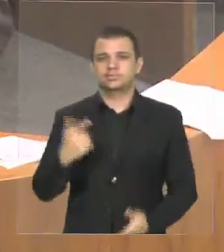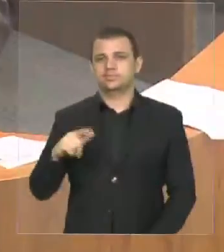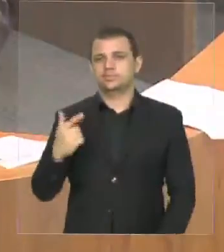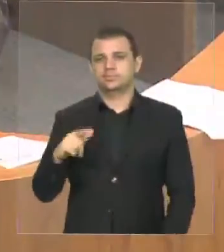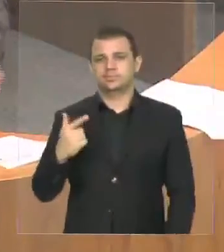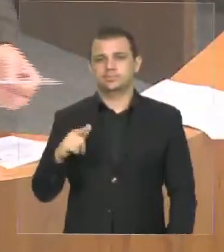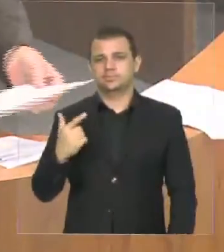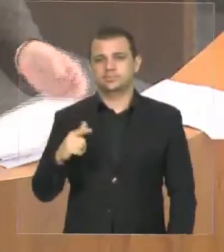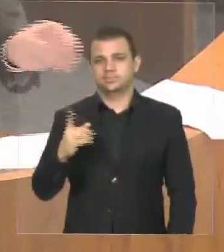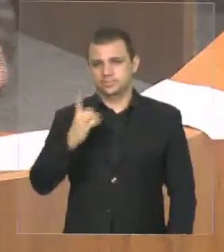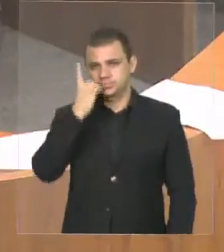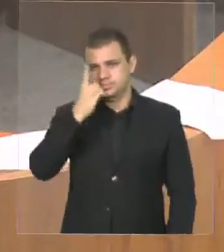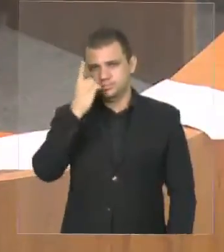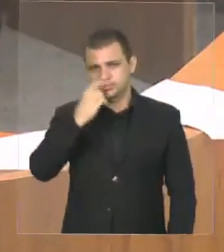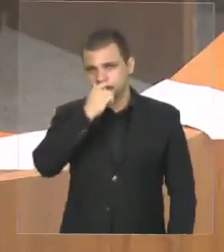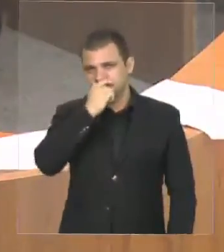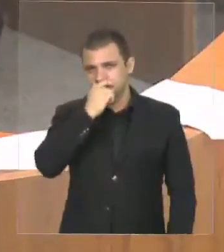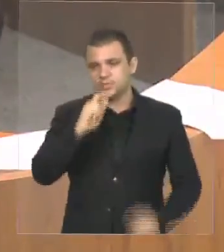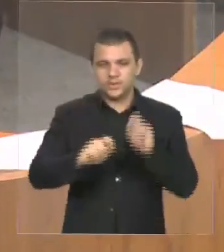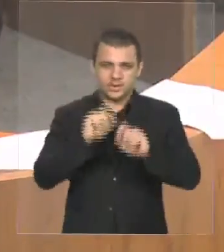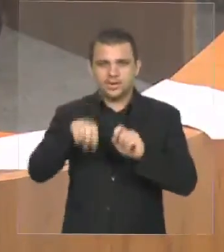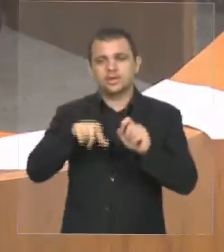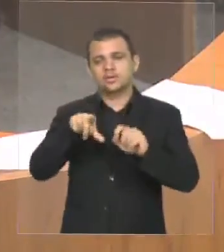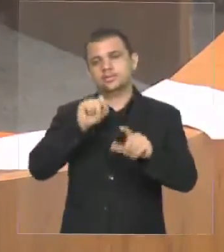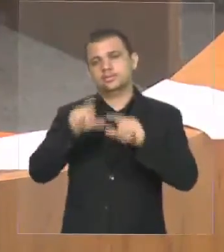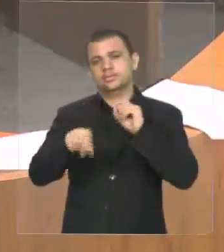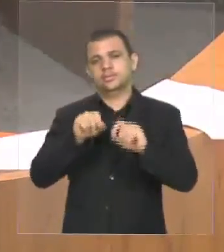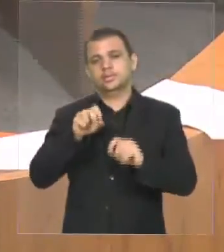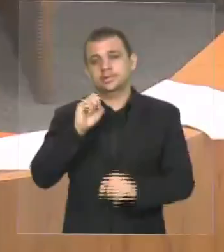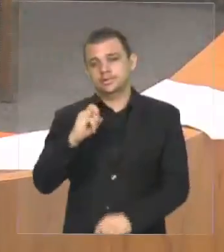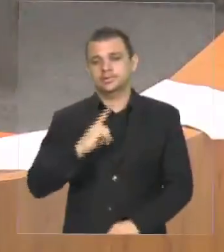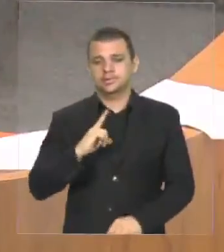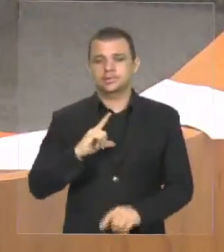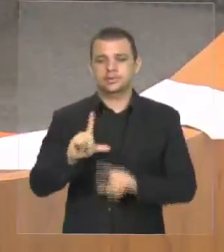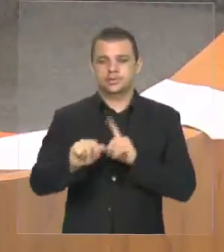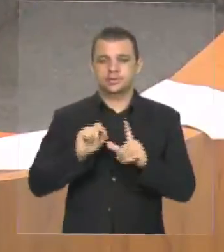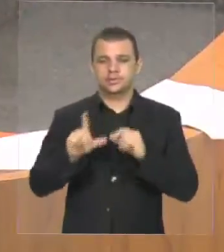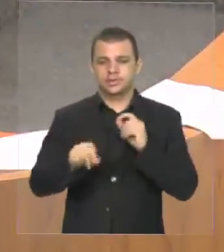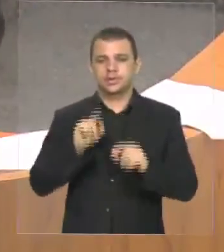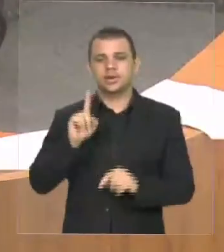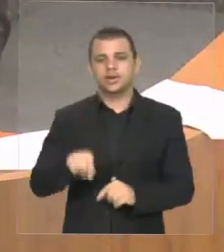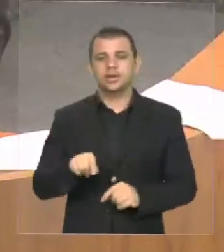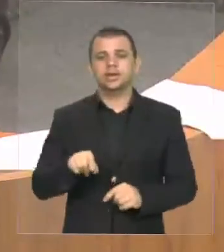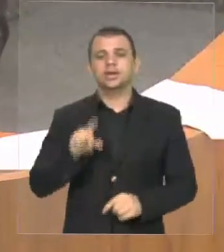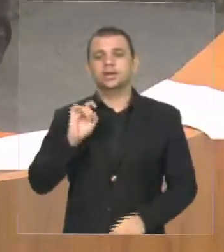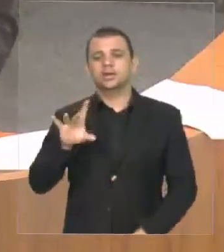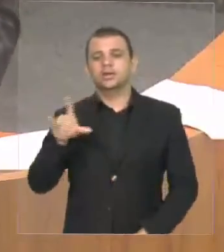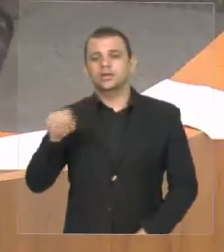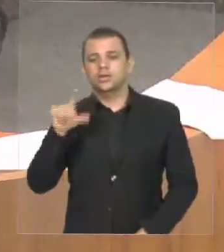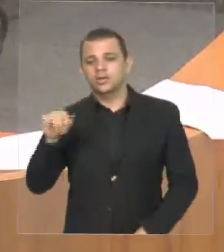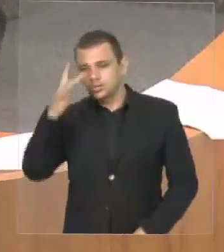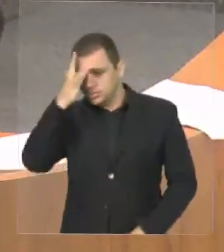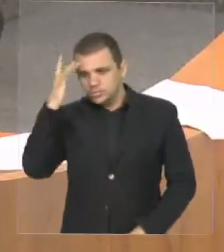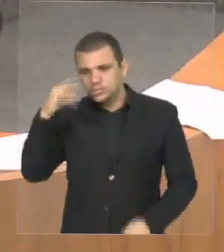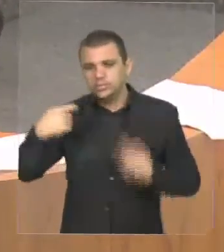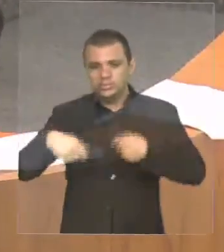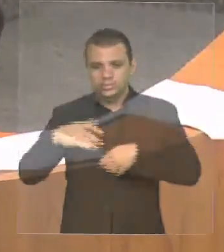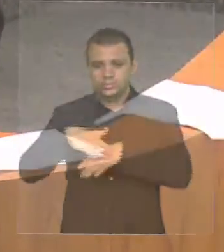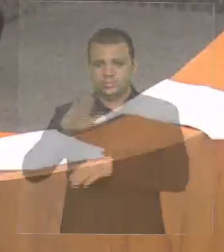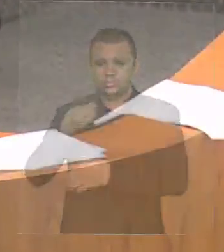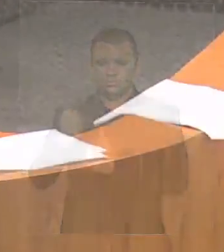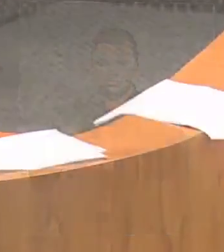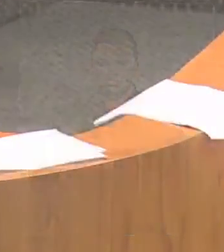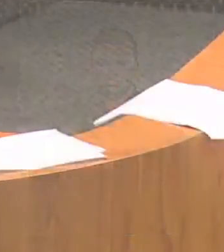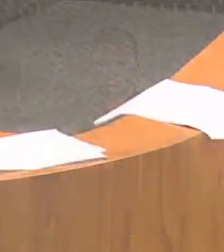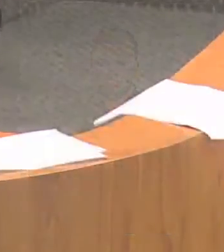deputado César Pires, foi ser seletivo. Se houve seleção, foi selecionar os que mais precisam da ajuda do governo